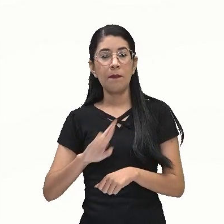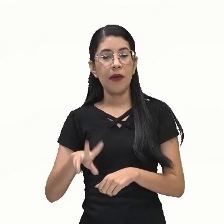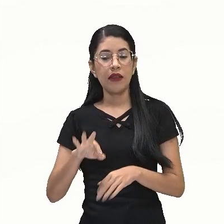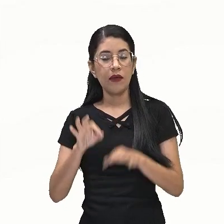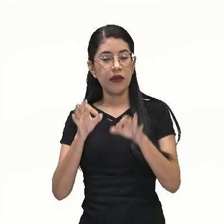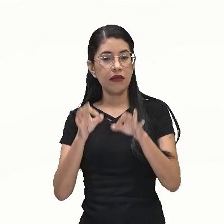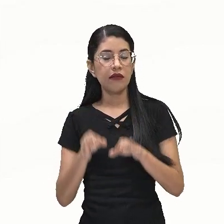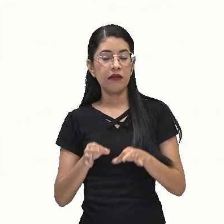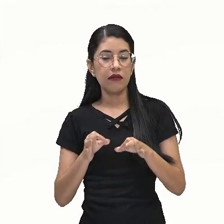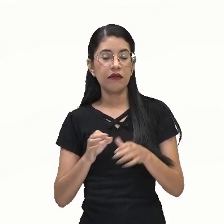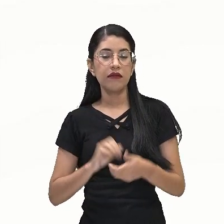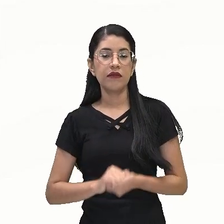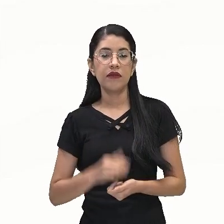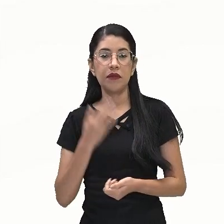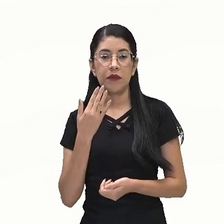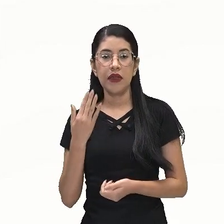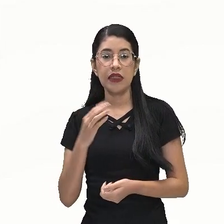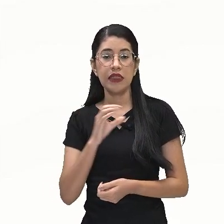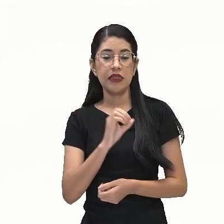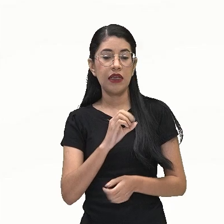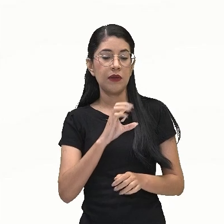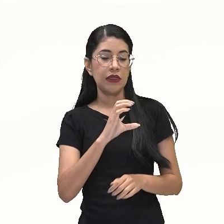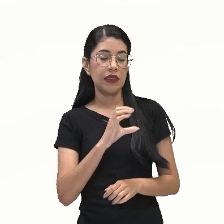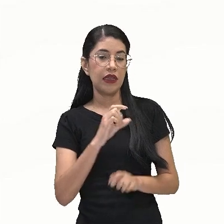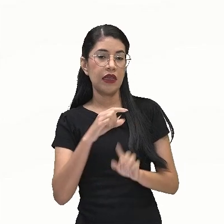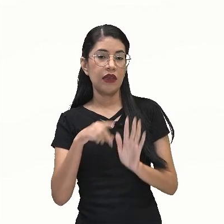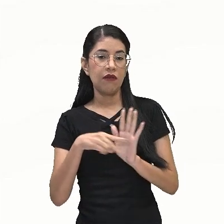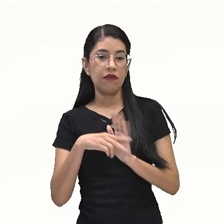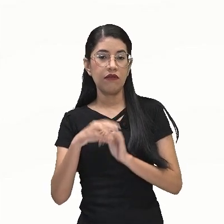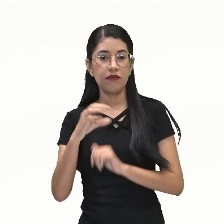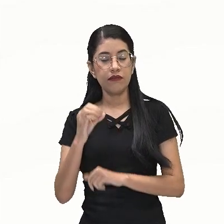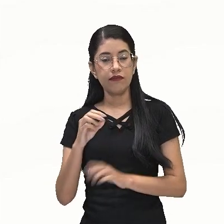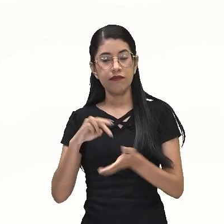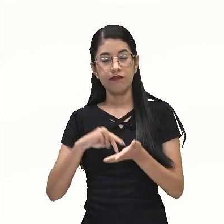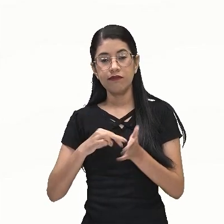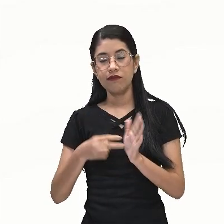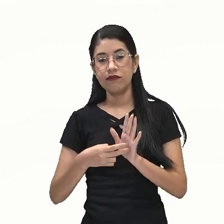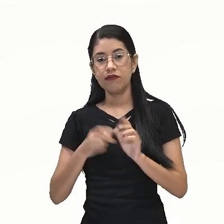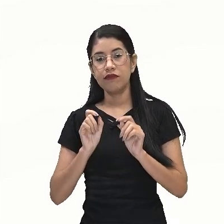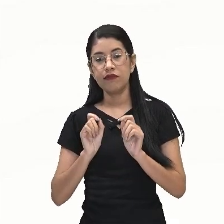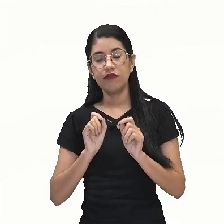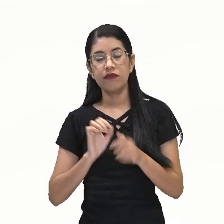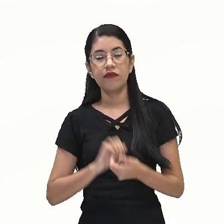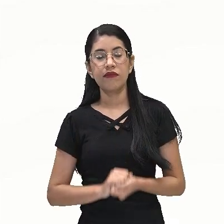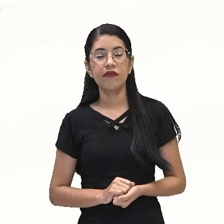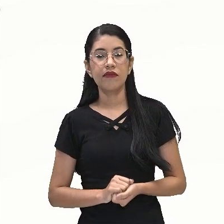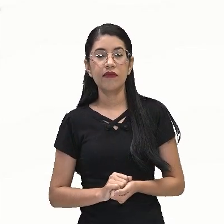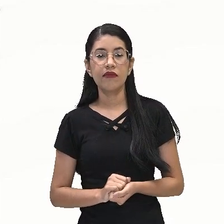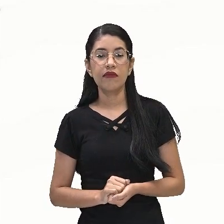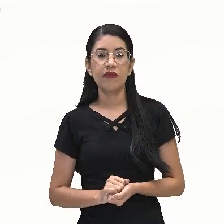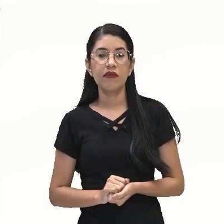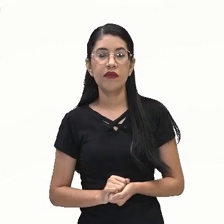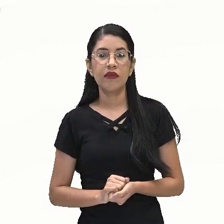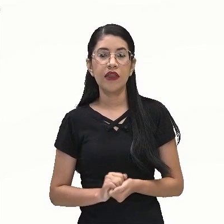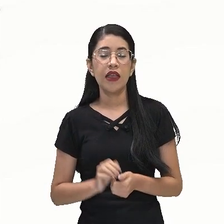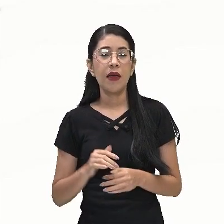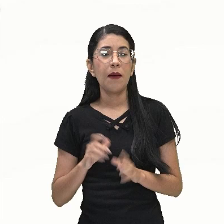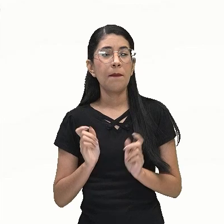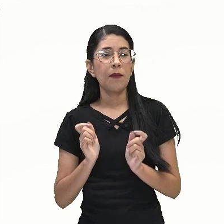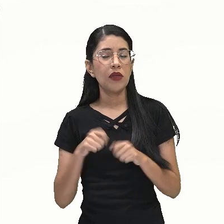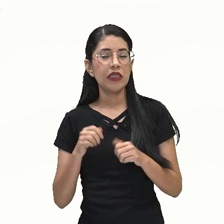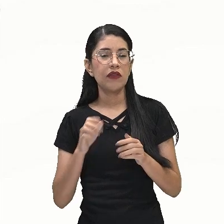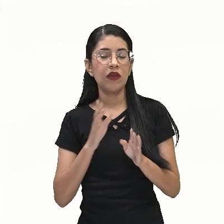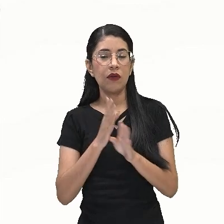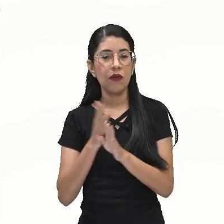ó, 0C igual a 0, significa que eu tenho mais de uma